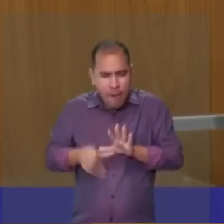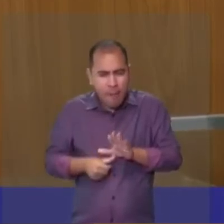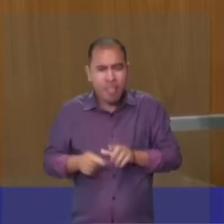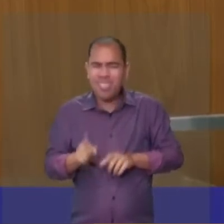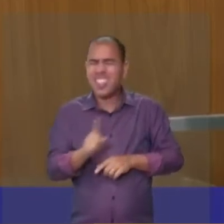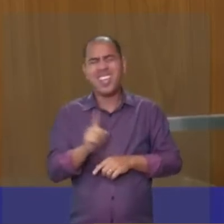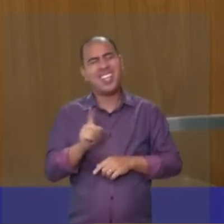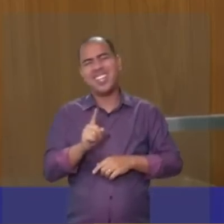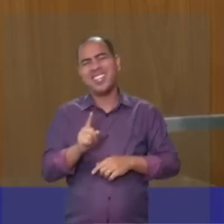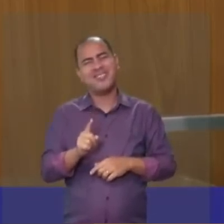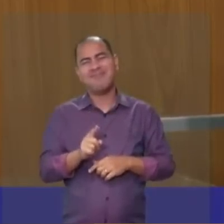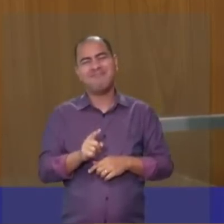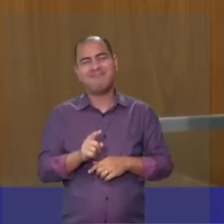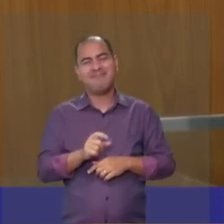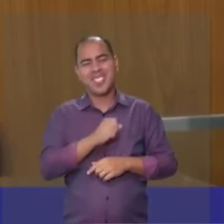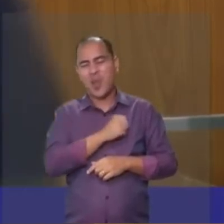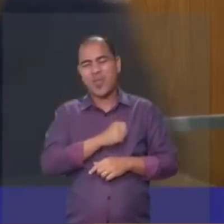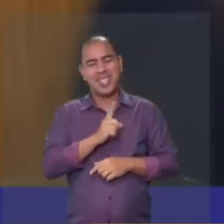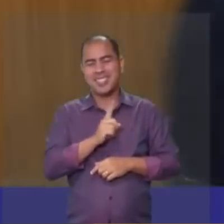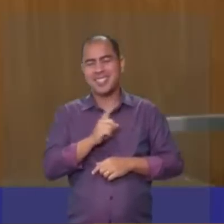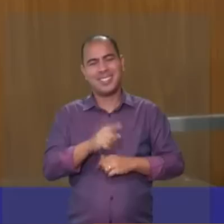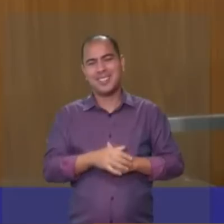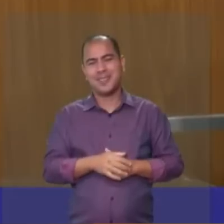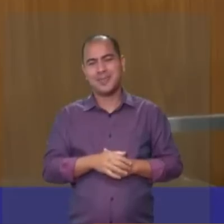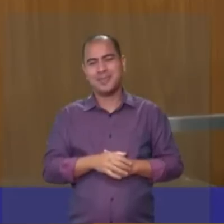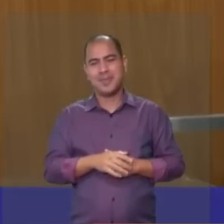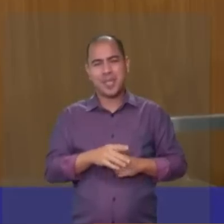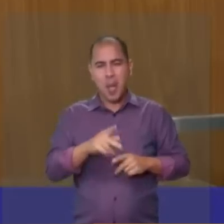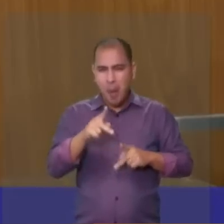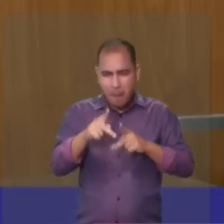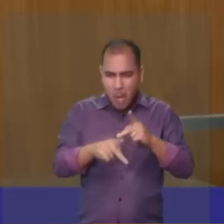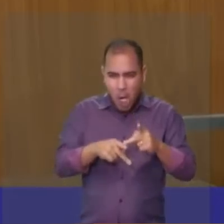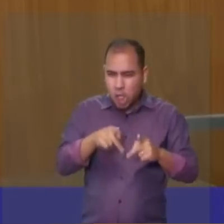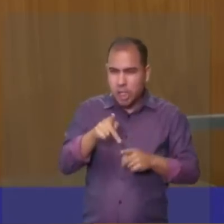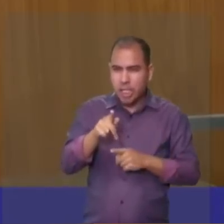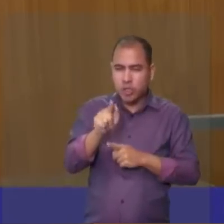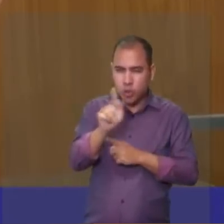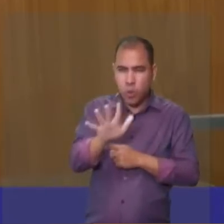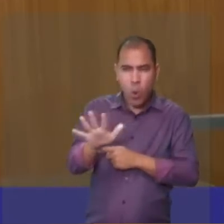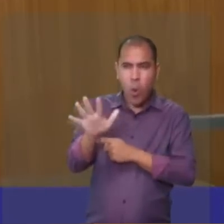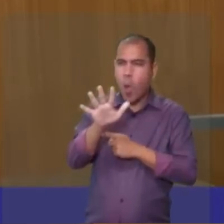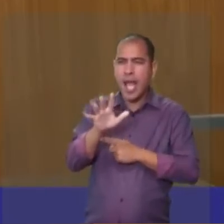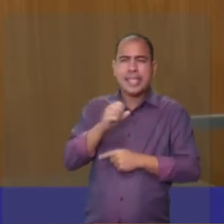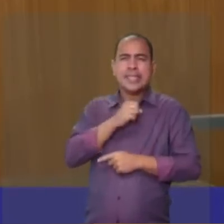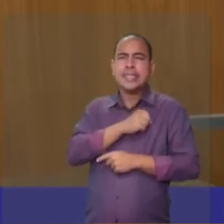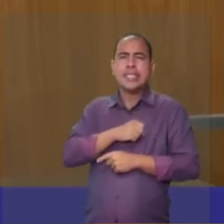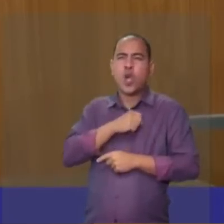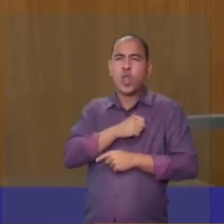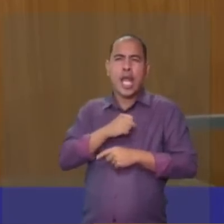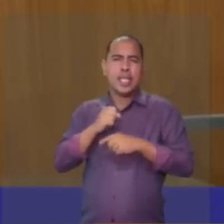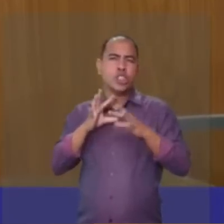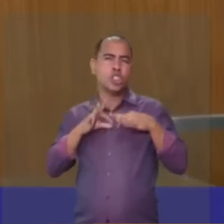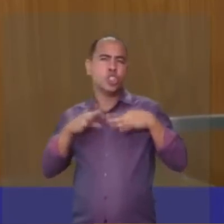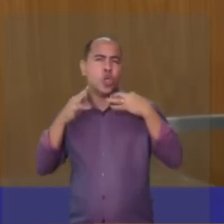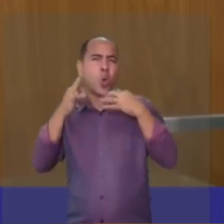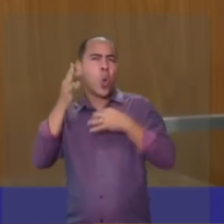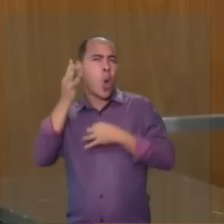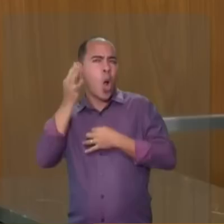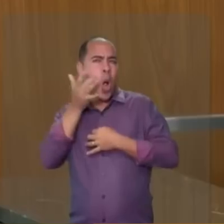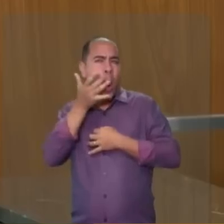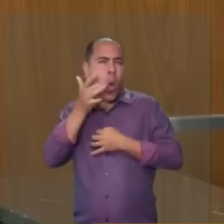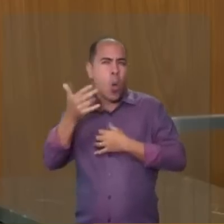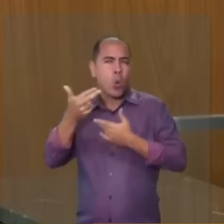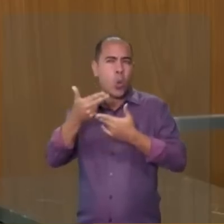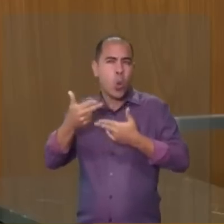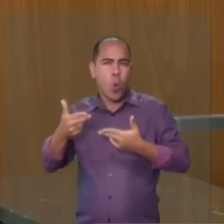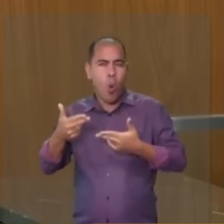está com saudade do contrabando de joias que vocês impuseram e passaram Vergonha em todos